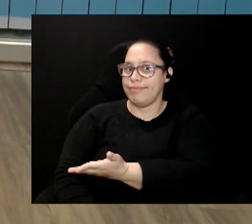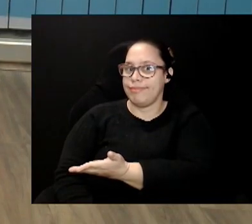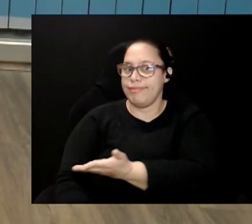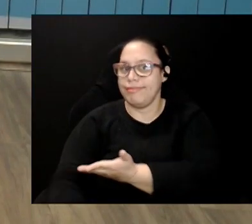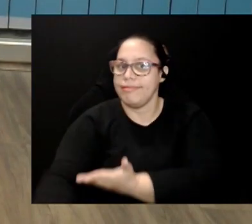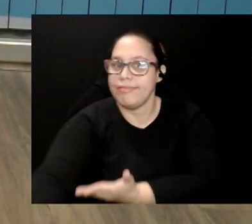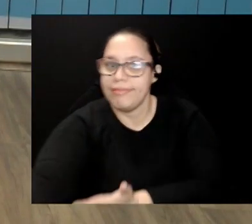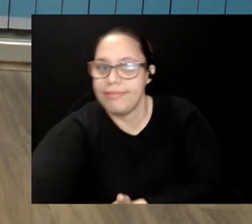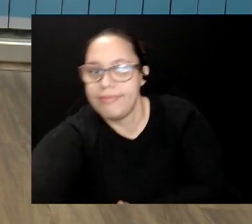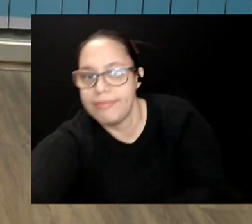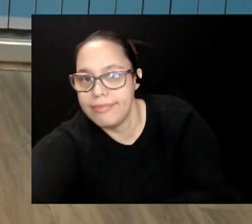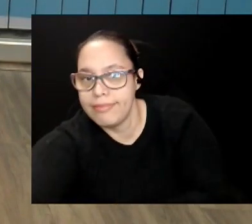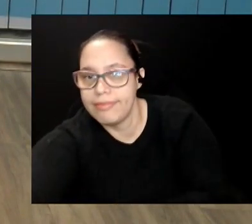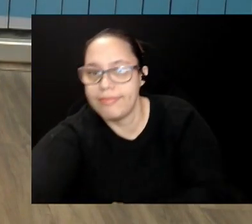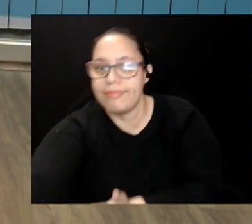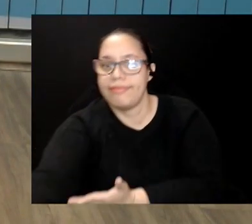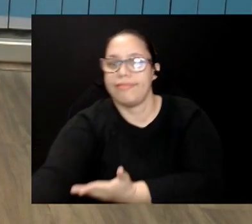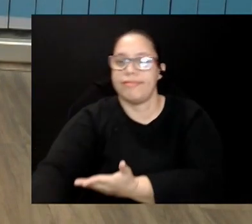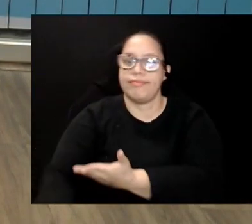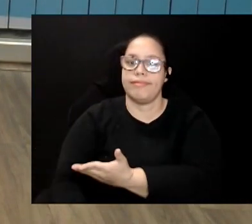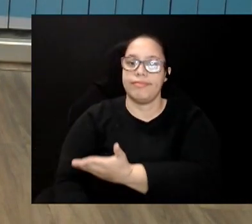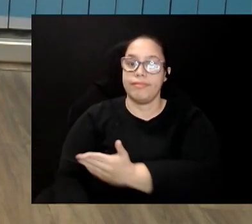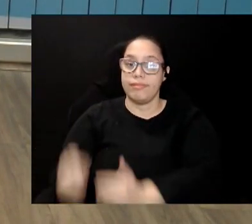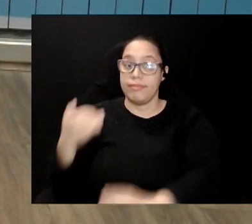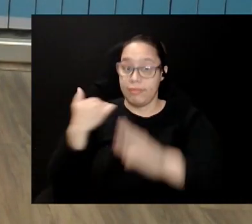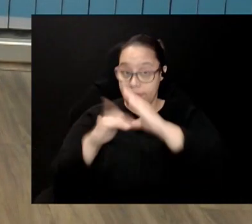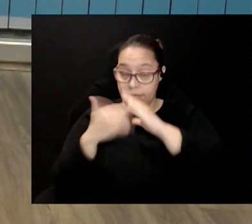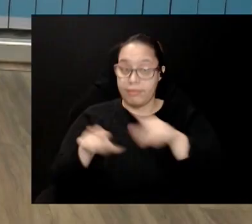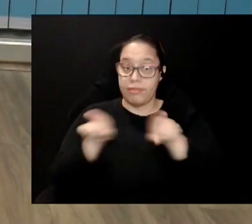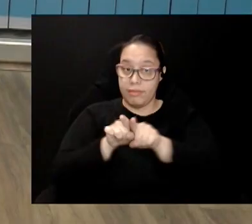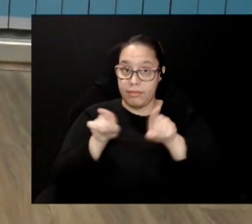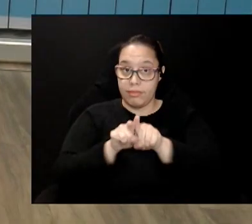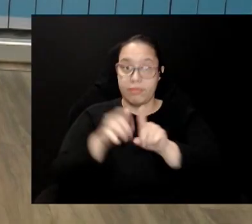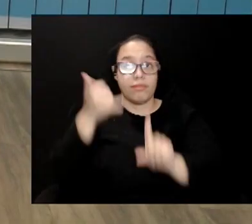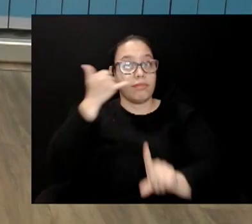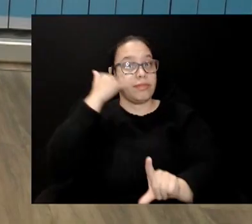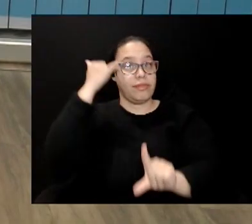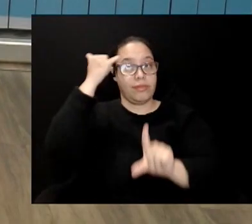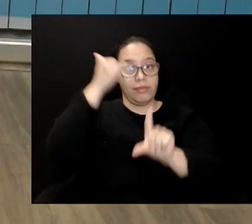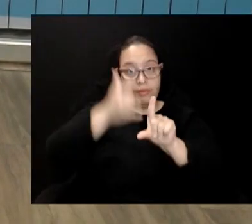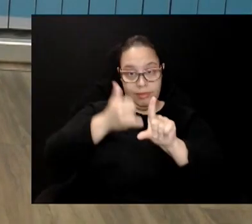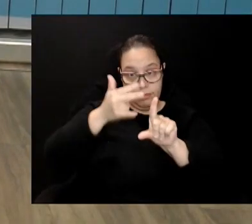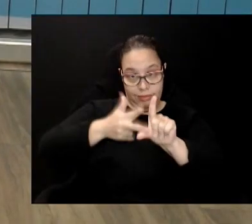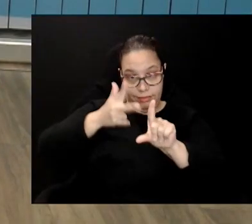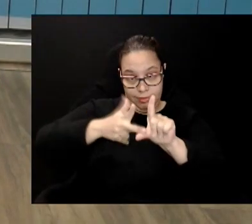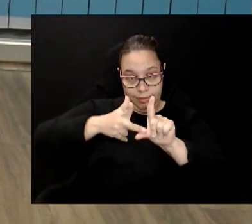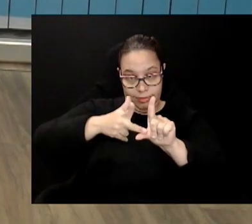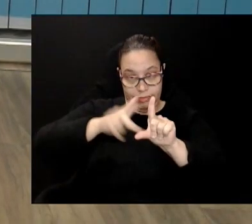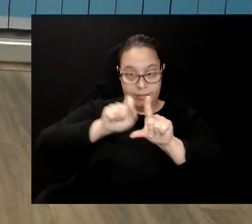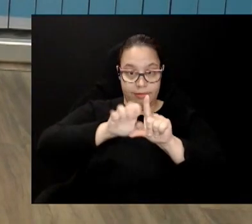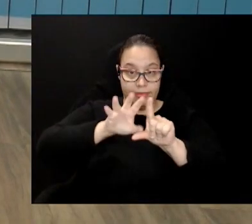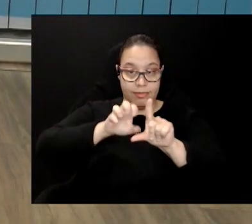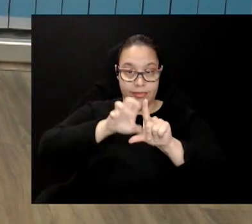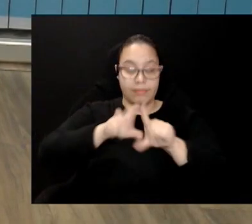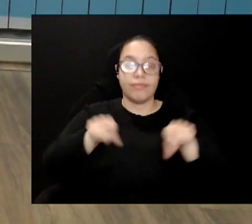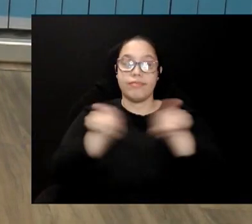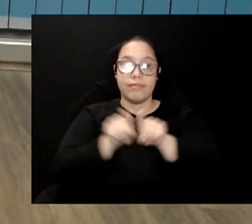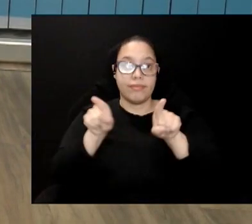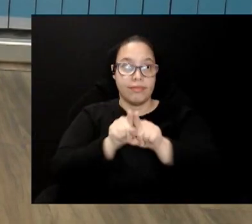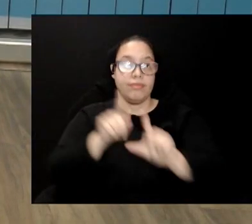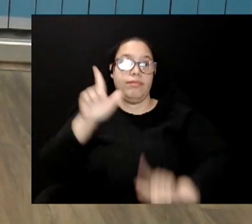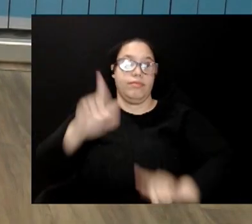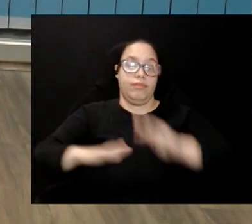978293776, ou você pode mandar esta mensagem apontando a câmera do seu celular para o QR Code. Também já aparece uma mensagem na tela